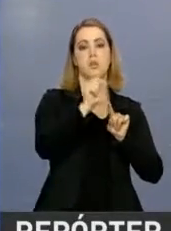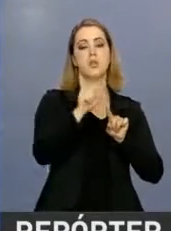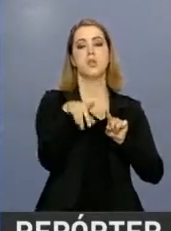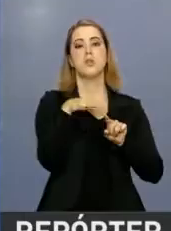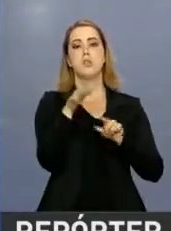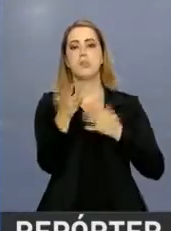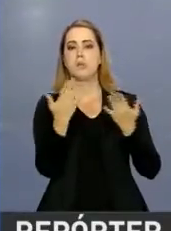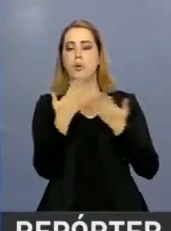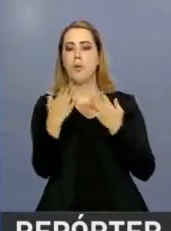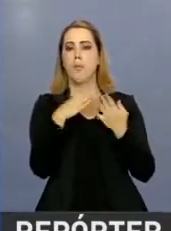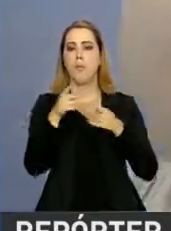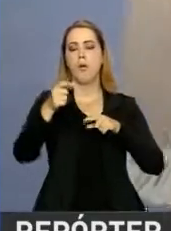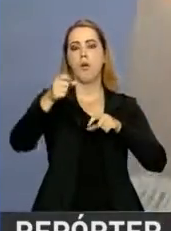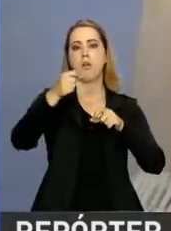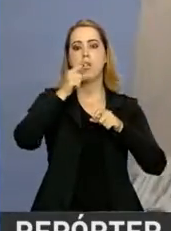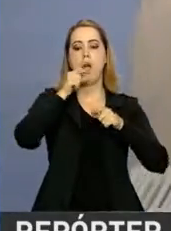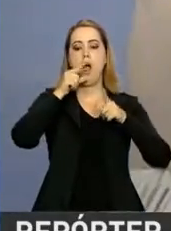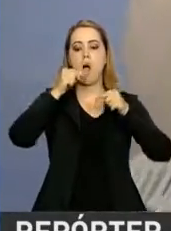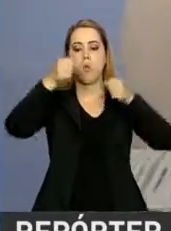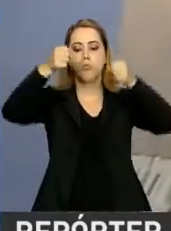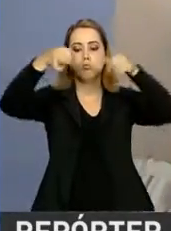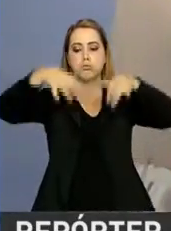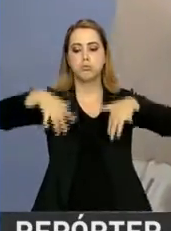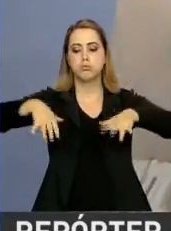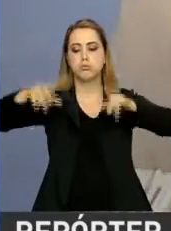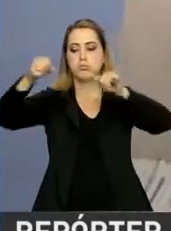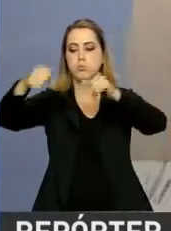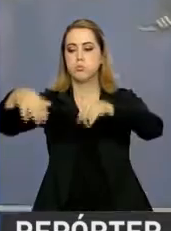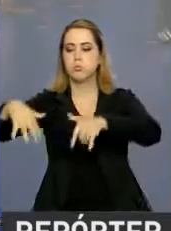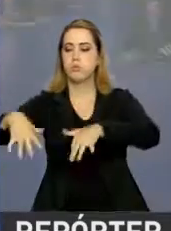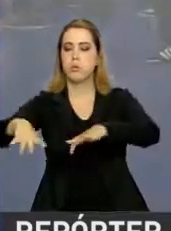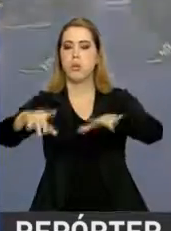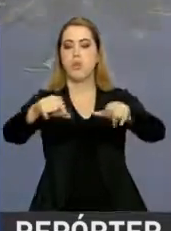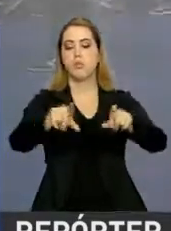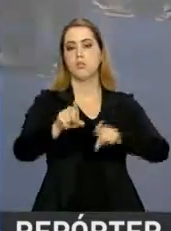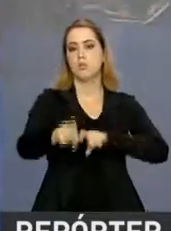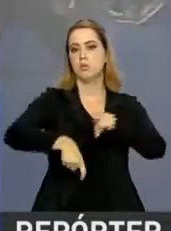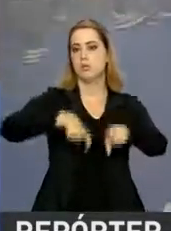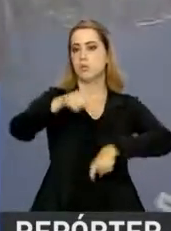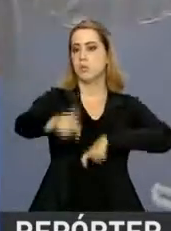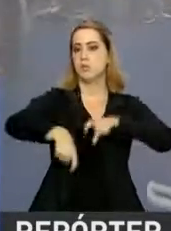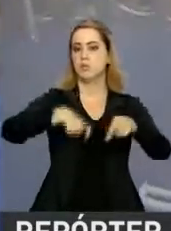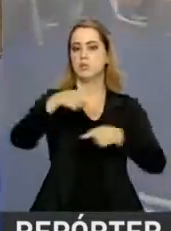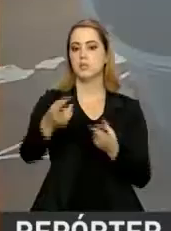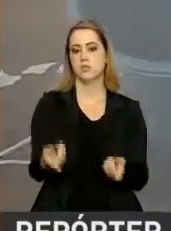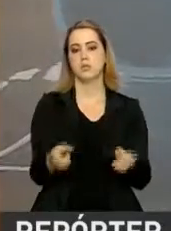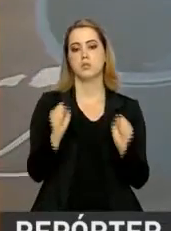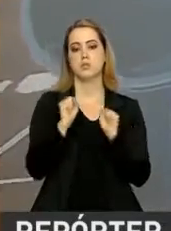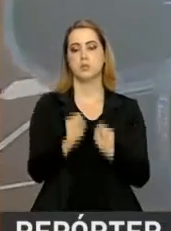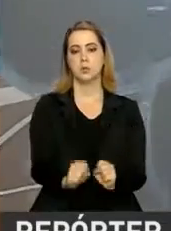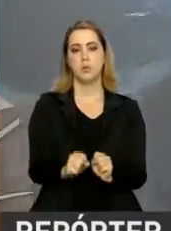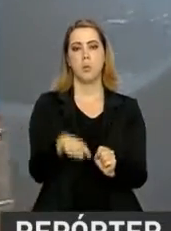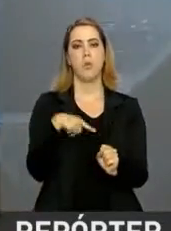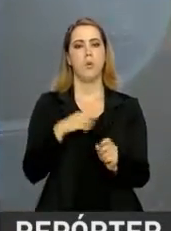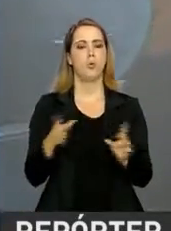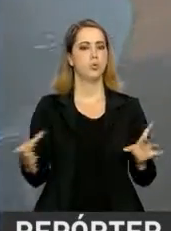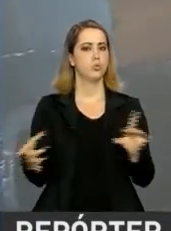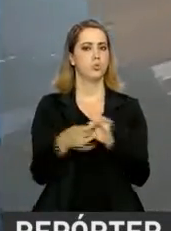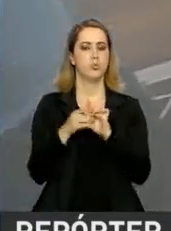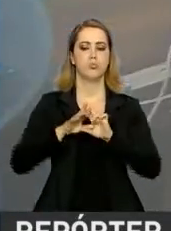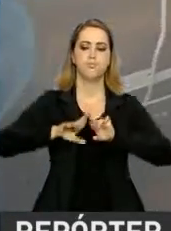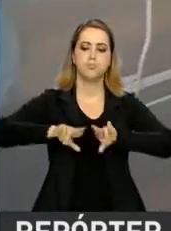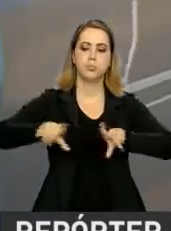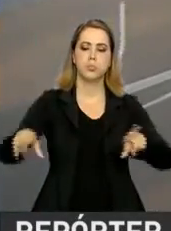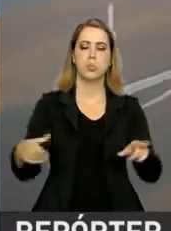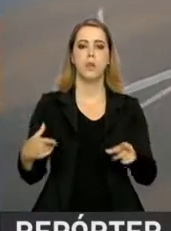o ensino técnico da parte de microcontroladores como por exemplo consciências que a biologia é a